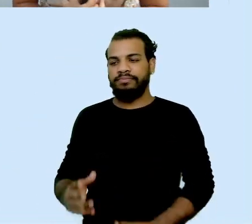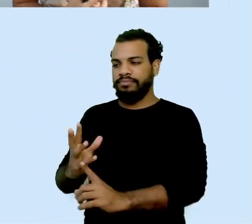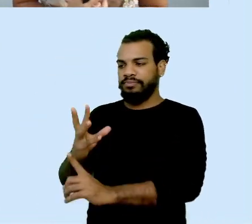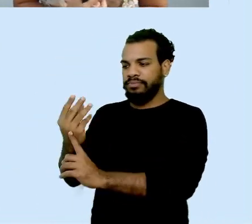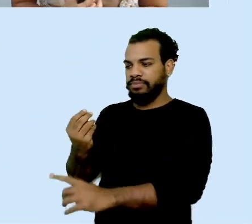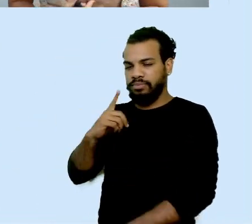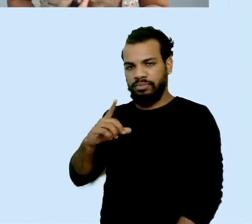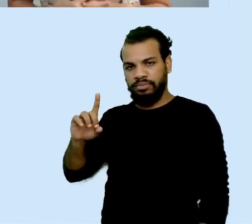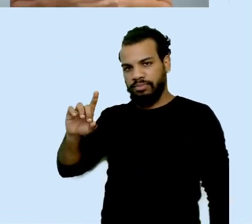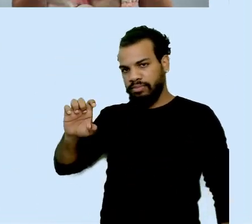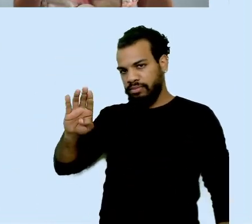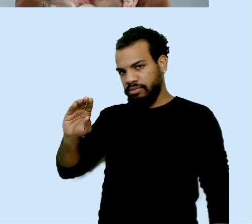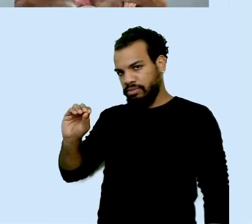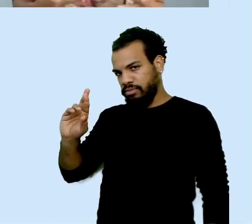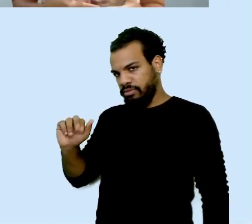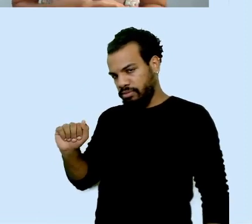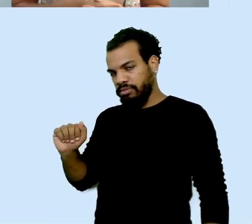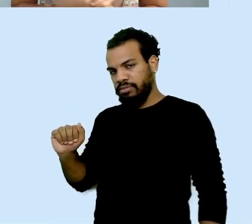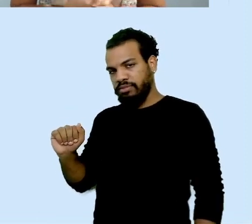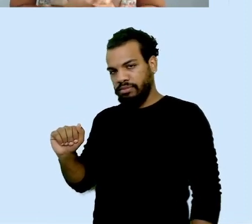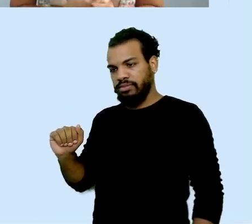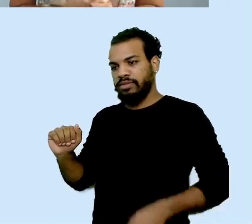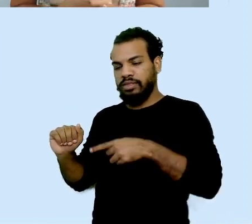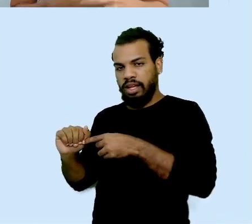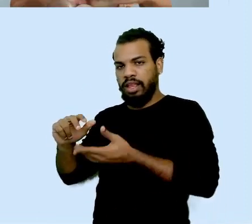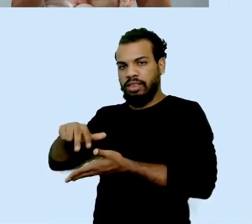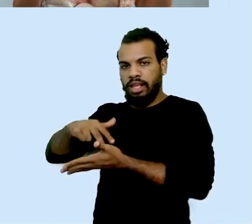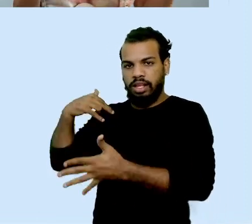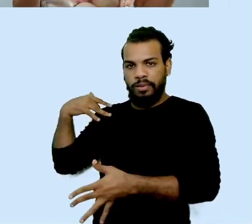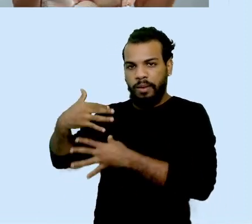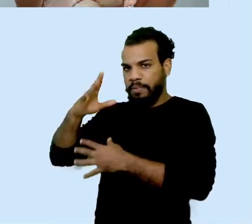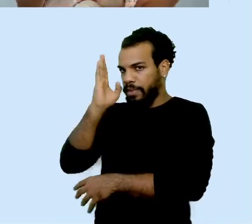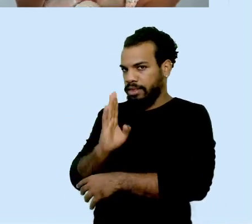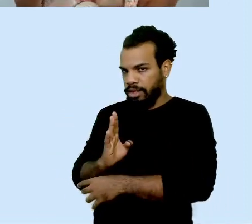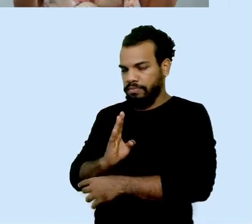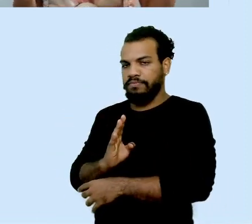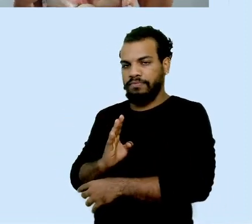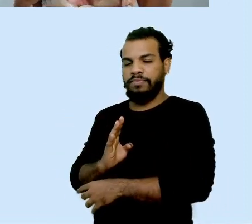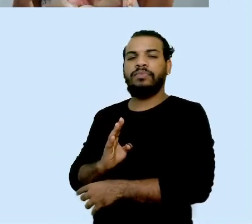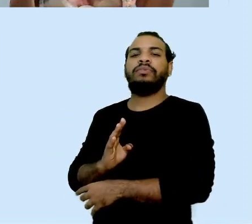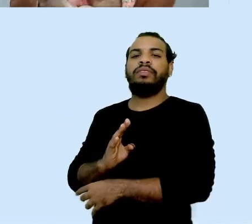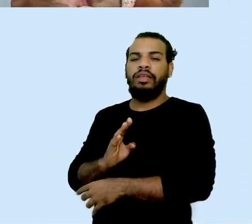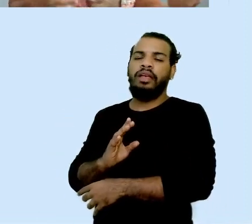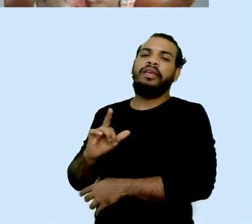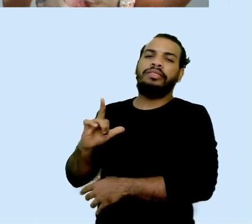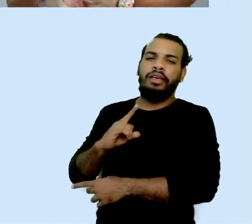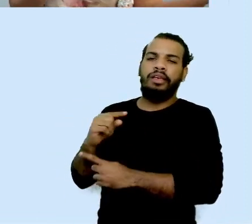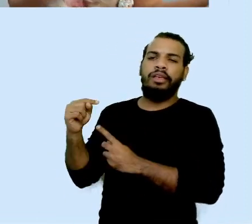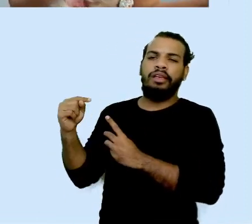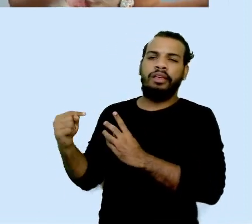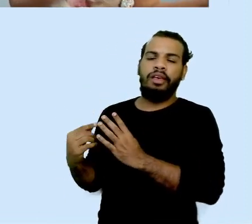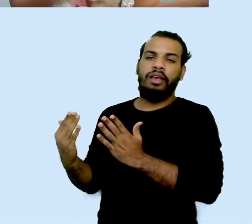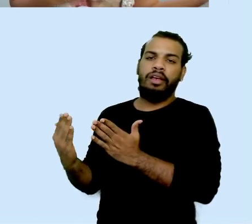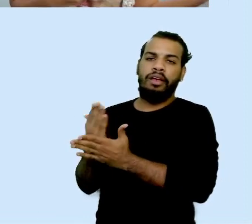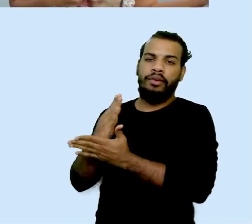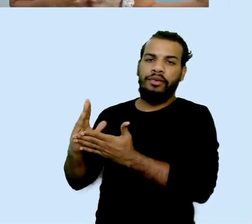Deborah Coker, que é um ícone dentro da dança contemporânea brasileira. E aí tem alguns elementos que alguns artistas